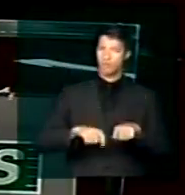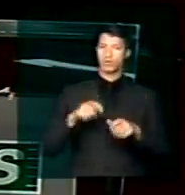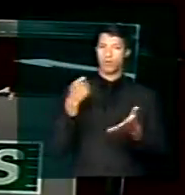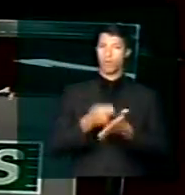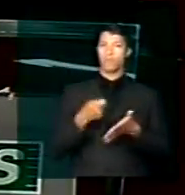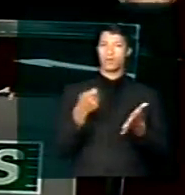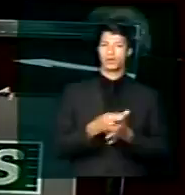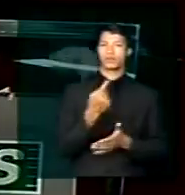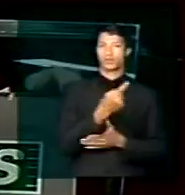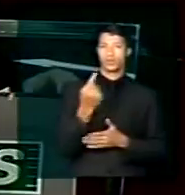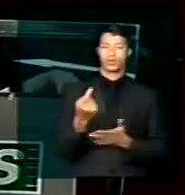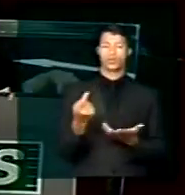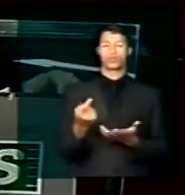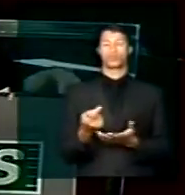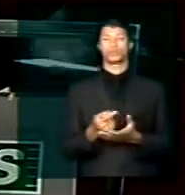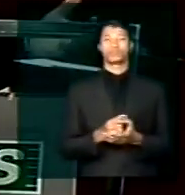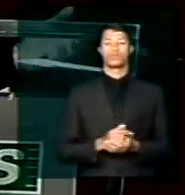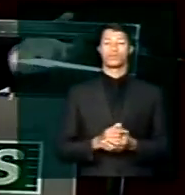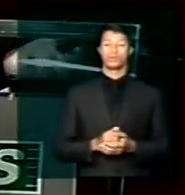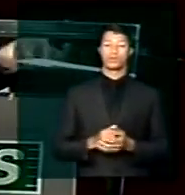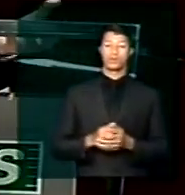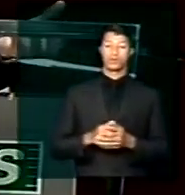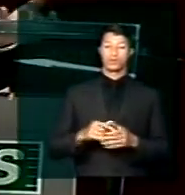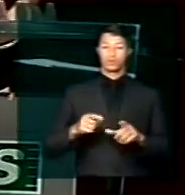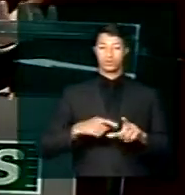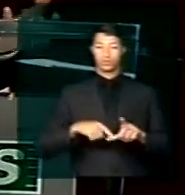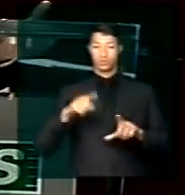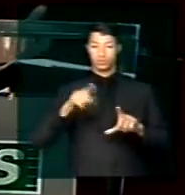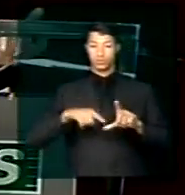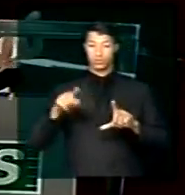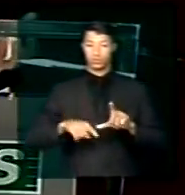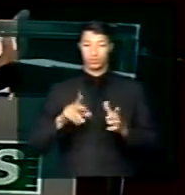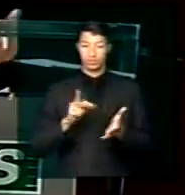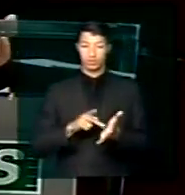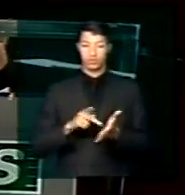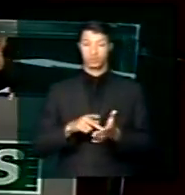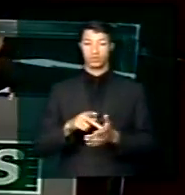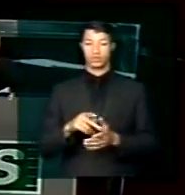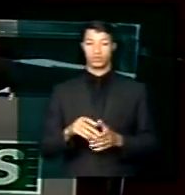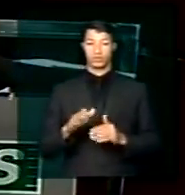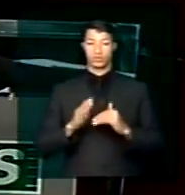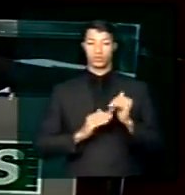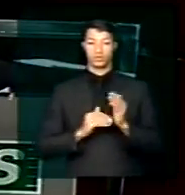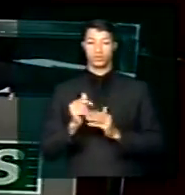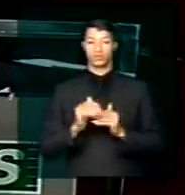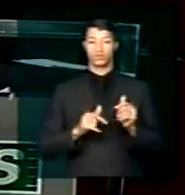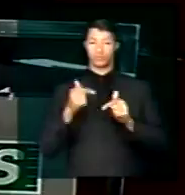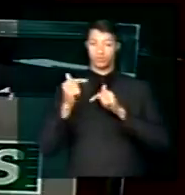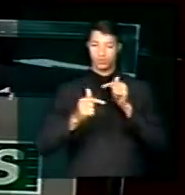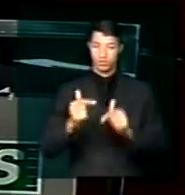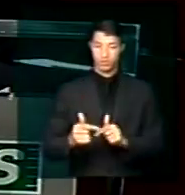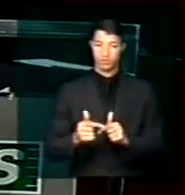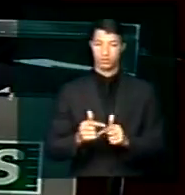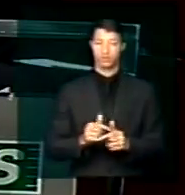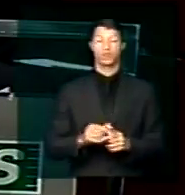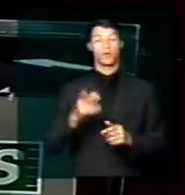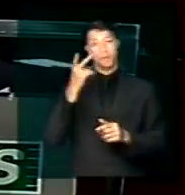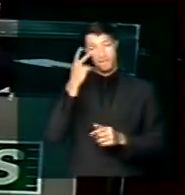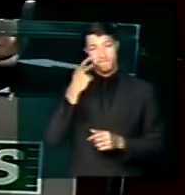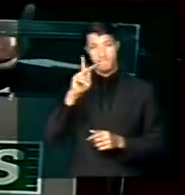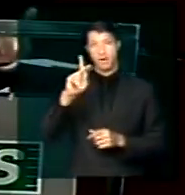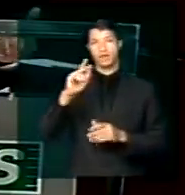e obrigações de cada ente. O levantamento do custo real da prestação do serviço,